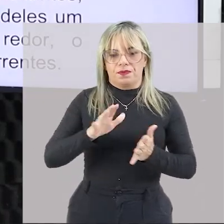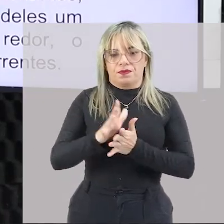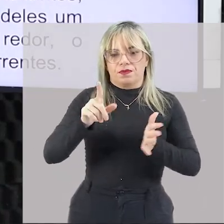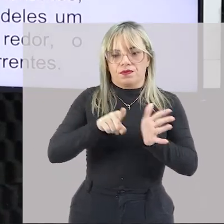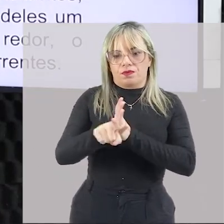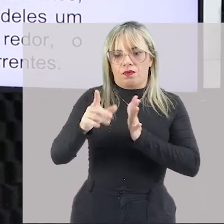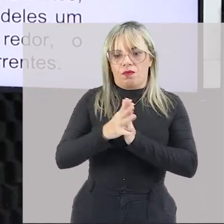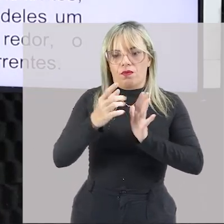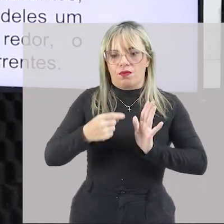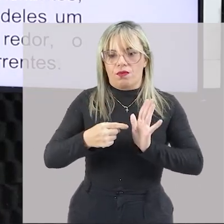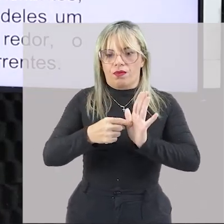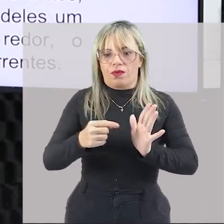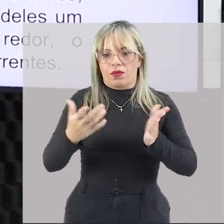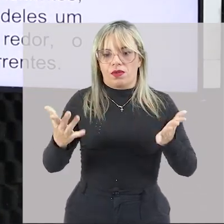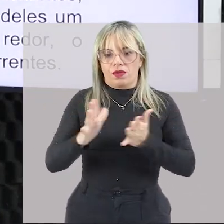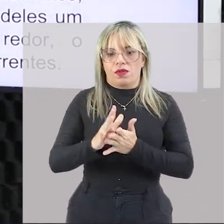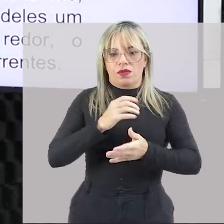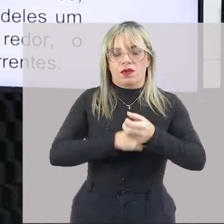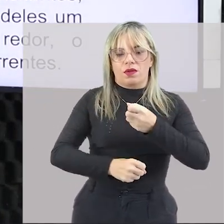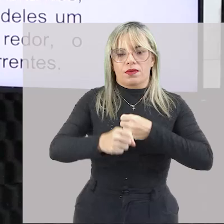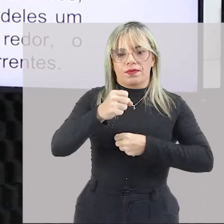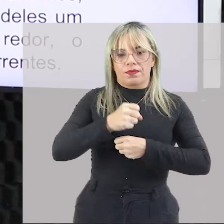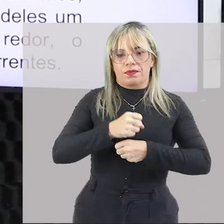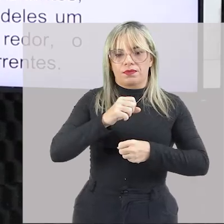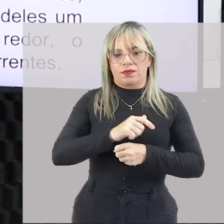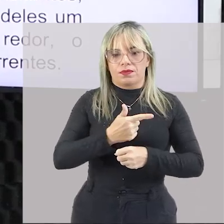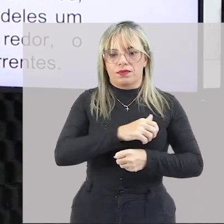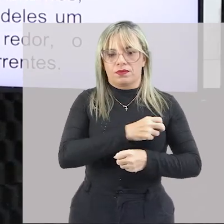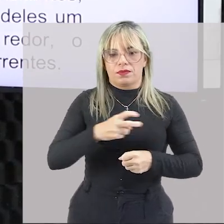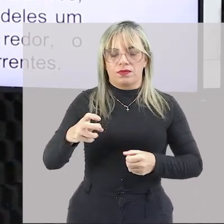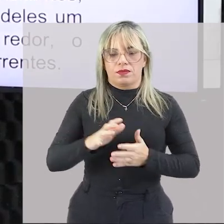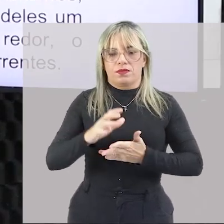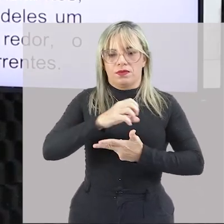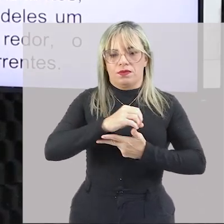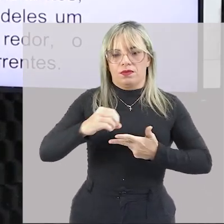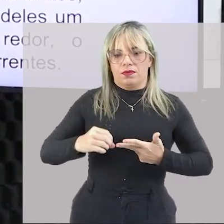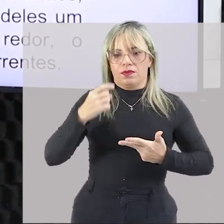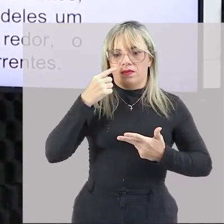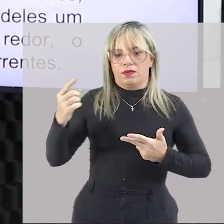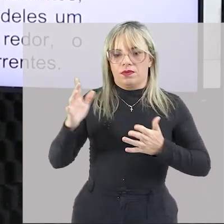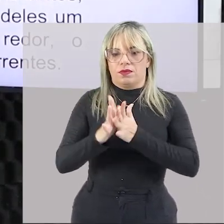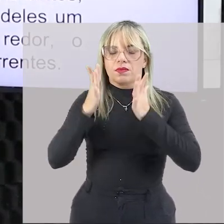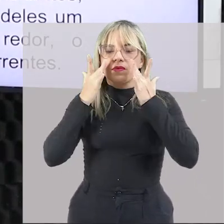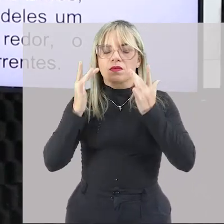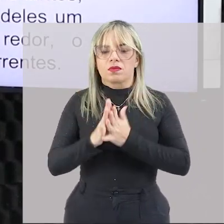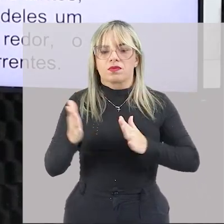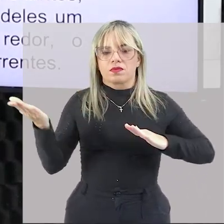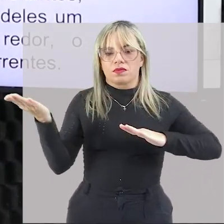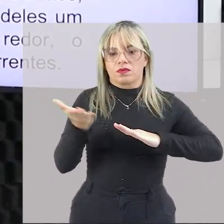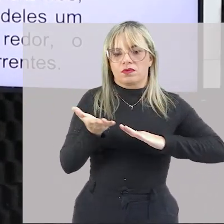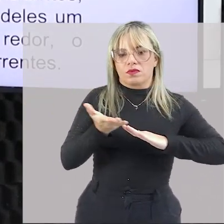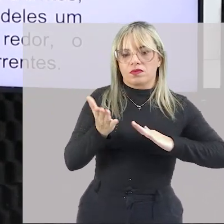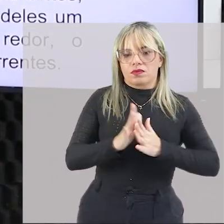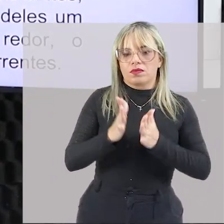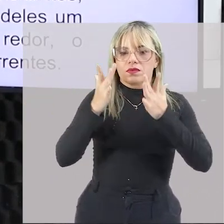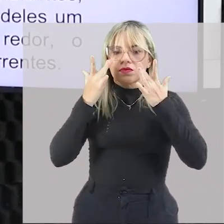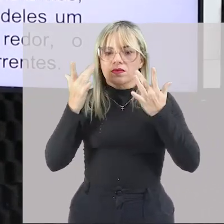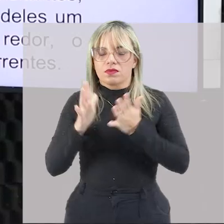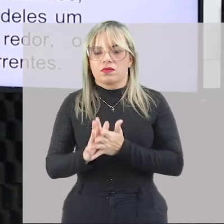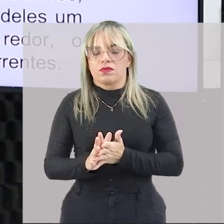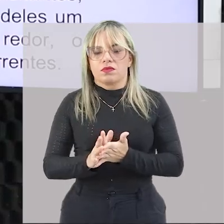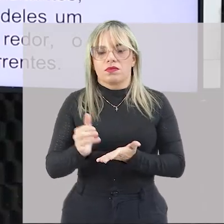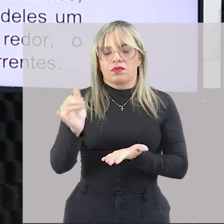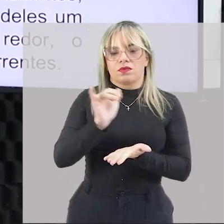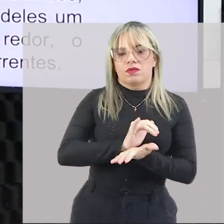Na exposição Enem 2015, na exposição Arte Contemporânea, a artista está presente no MoMA, em Nova